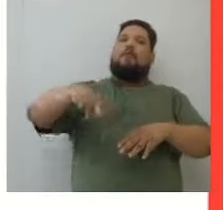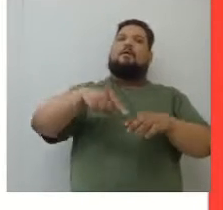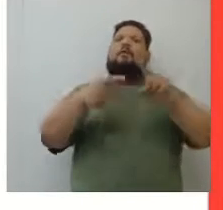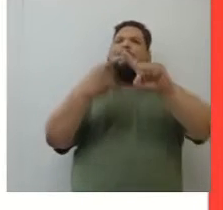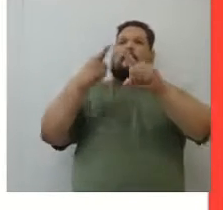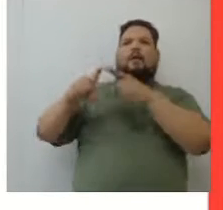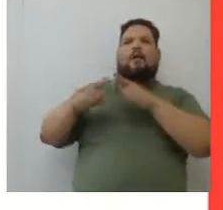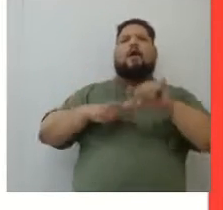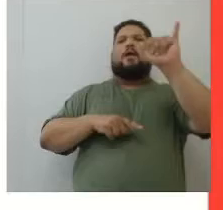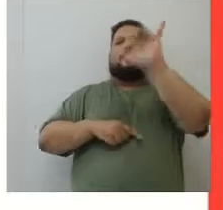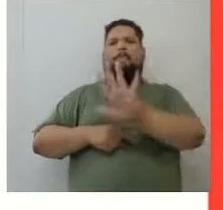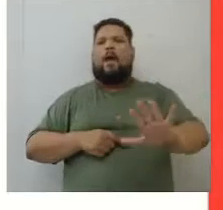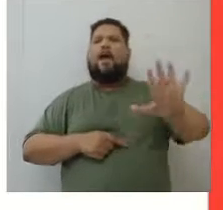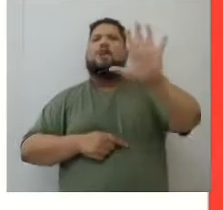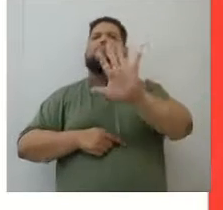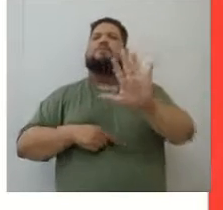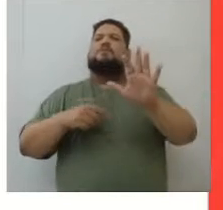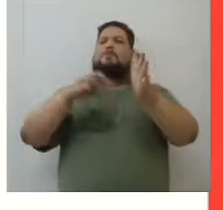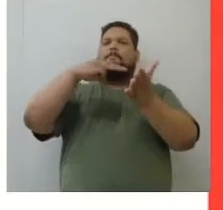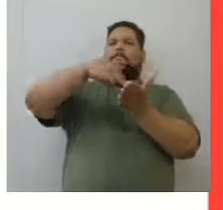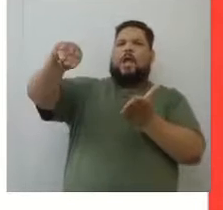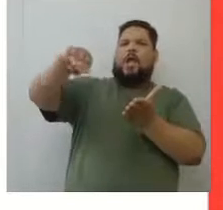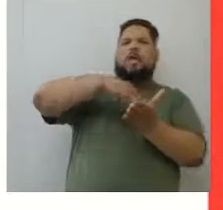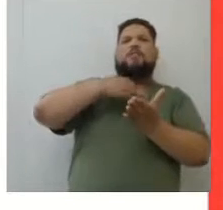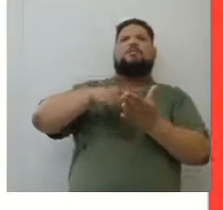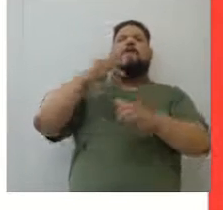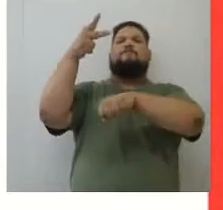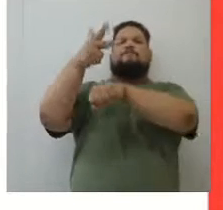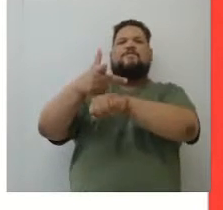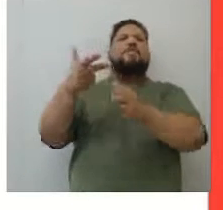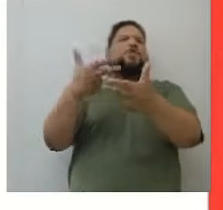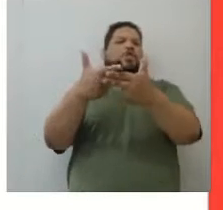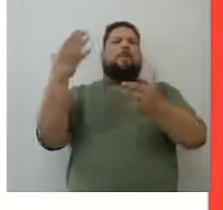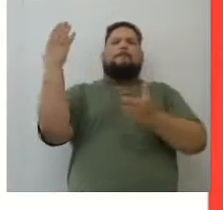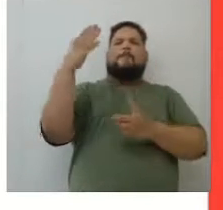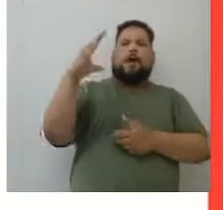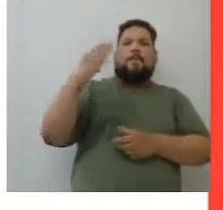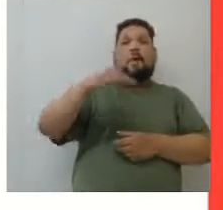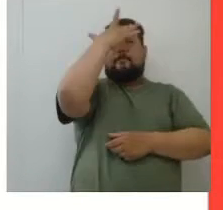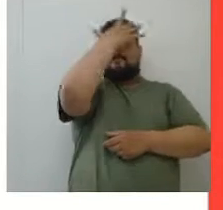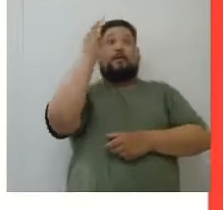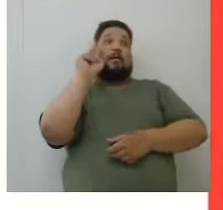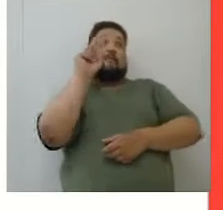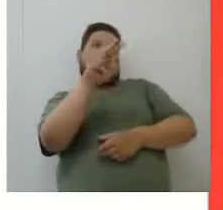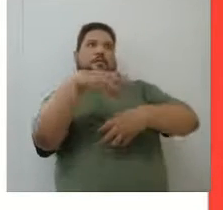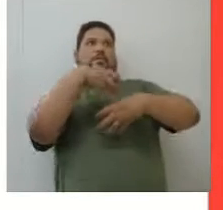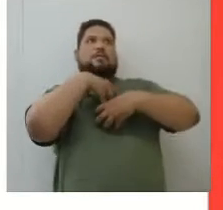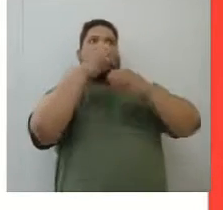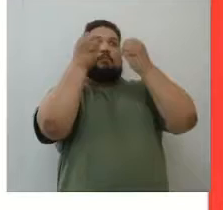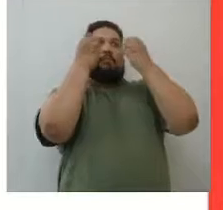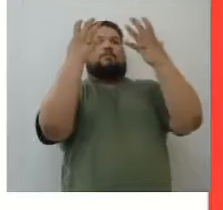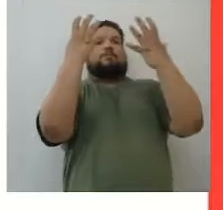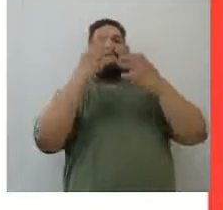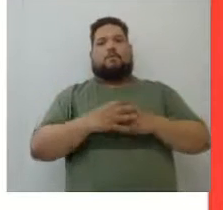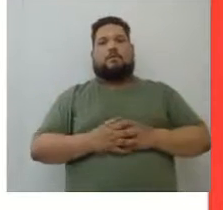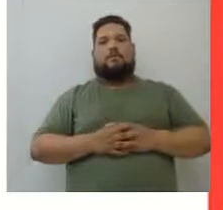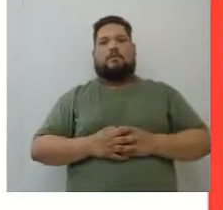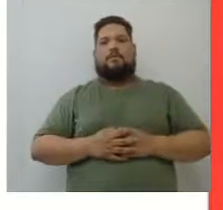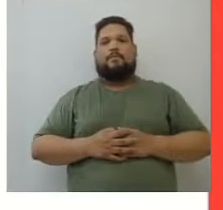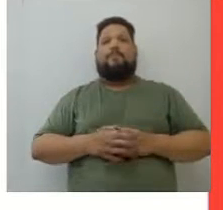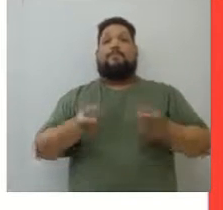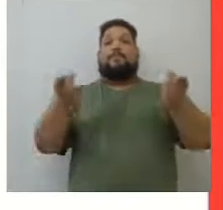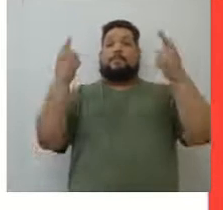coordenar imagens, começam a coordenar mensagens, vídeos, e isso faz com que as pessoas comecem a sensibilizar, tá? Vamos